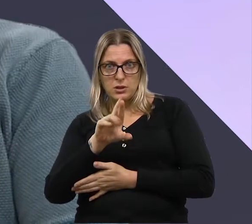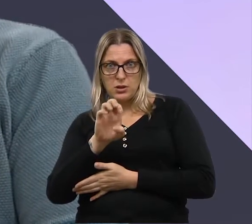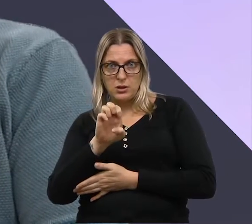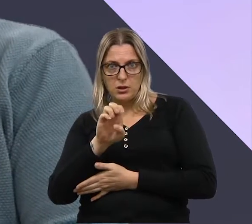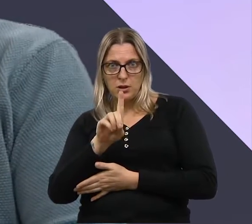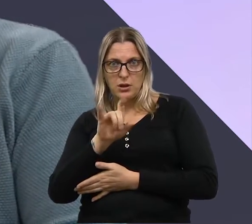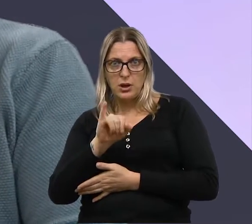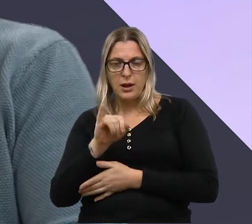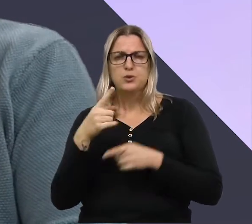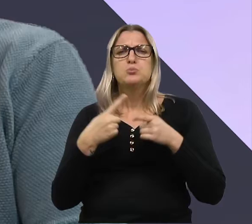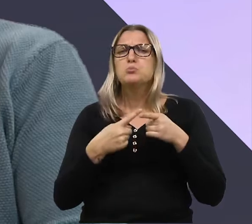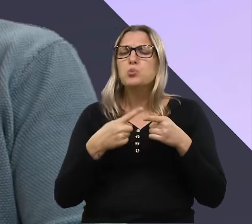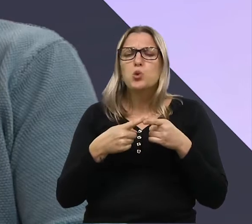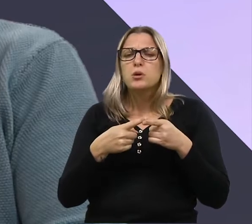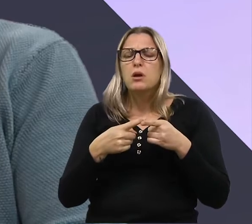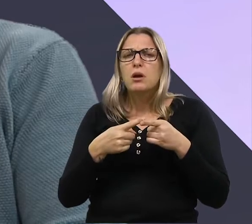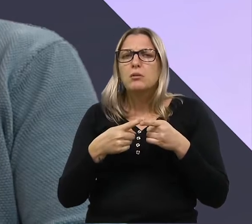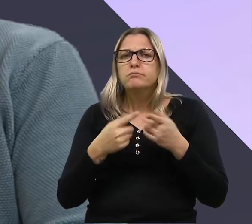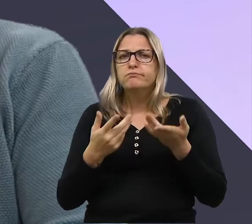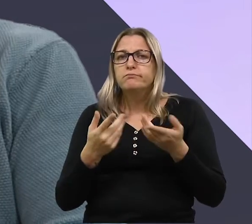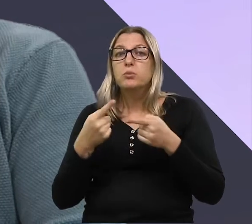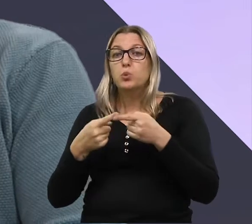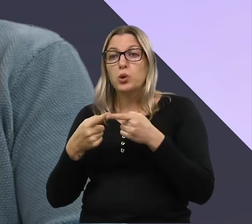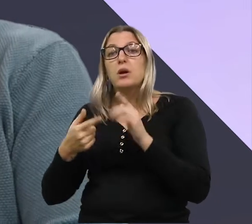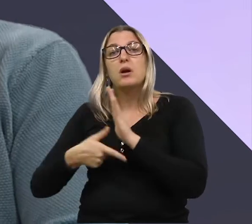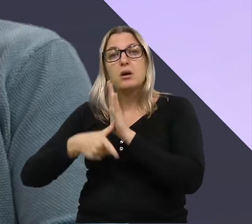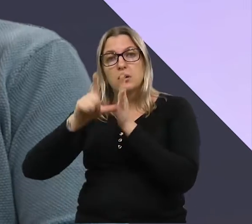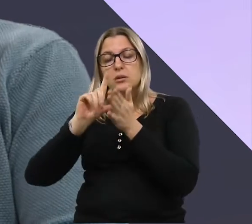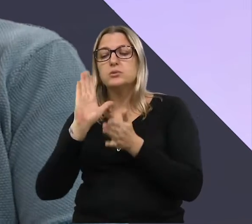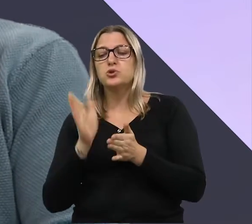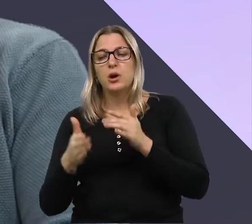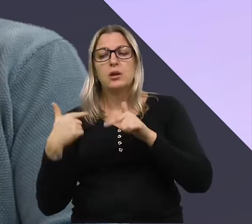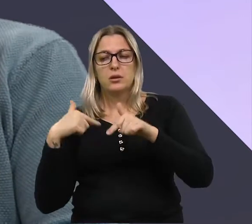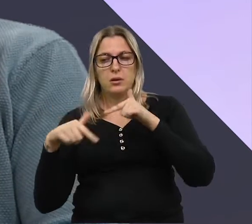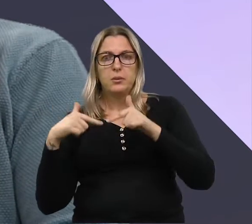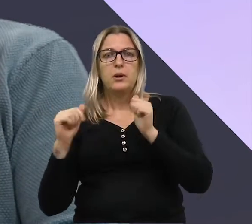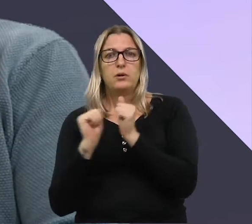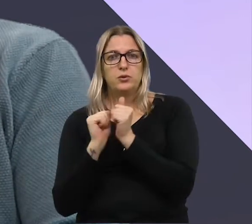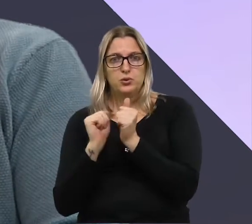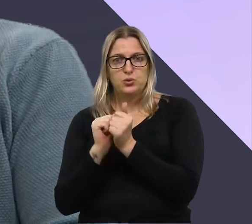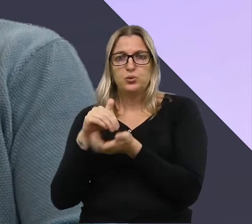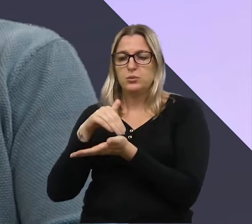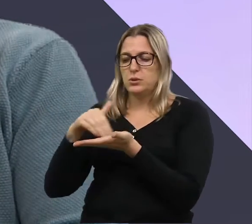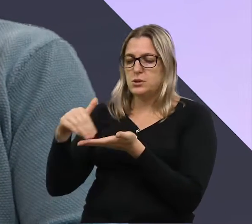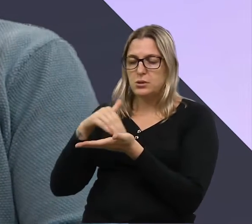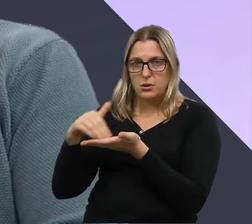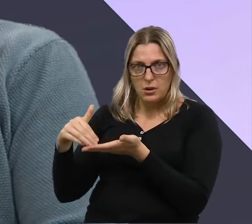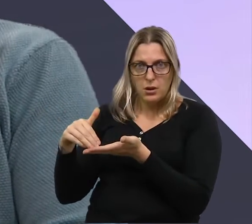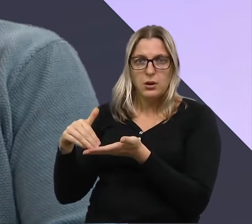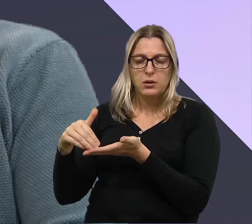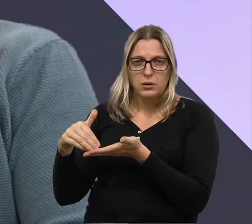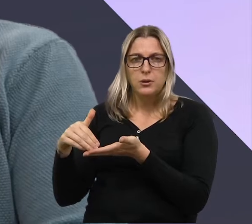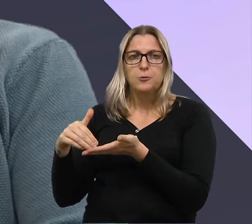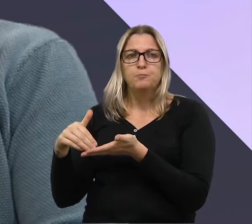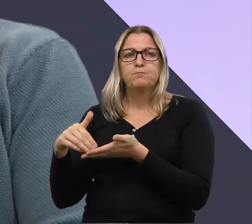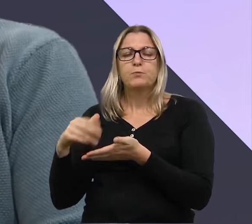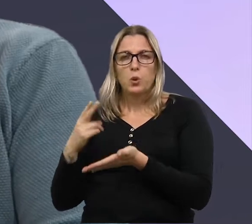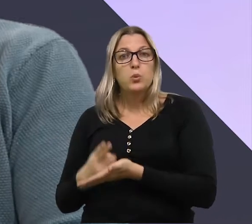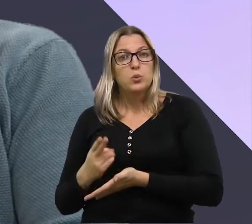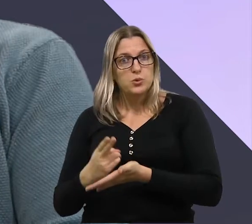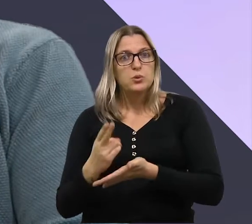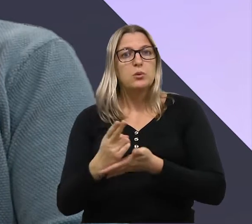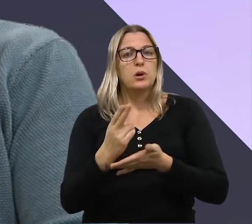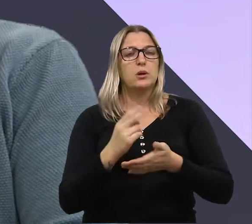Sicredi hoje você cria de já vinha trabalhando com a eu ia lá no projeto com os meus né então a gente só Deus sequência nesse ano